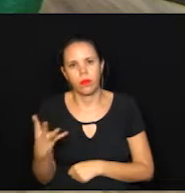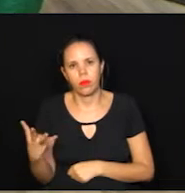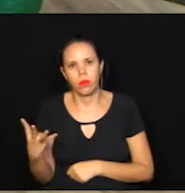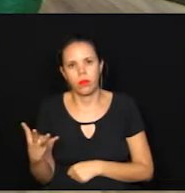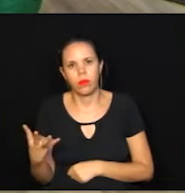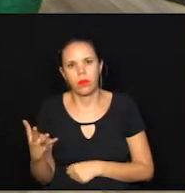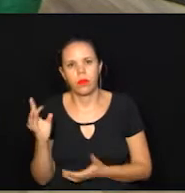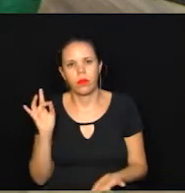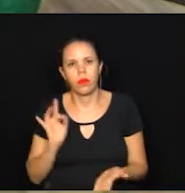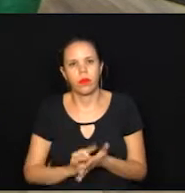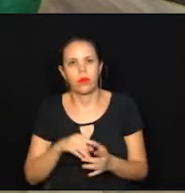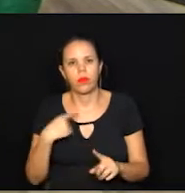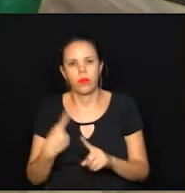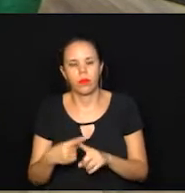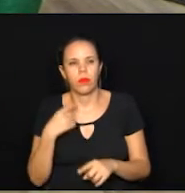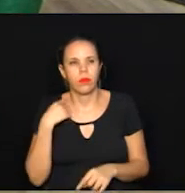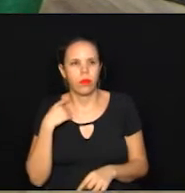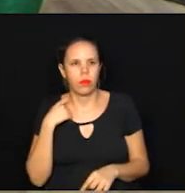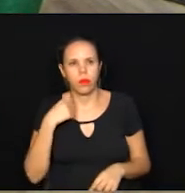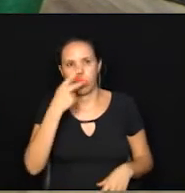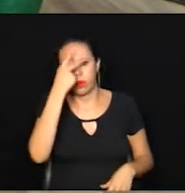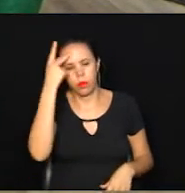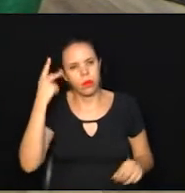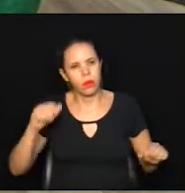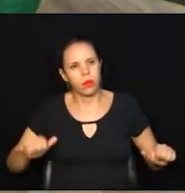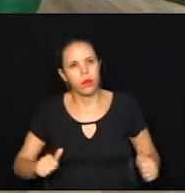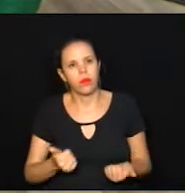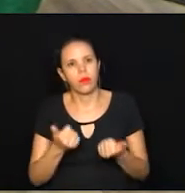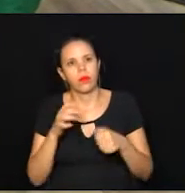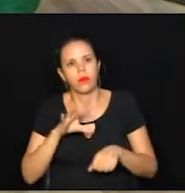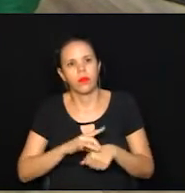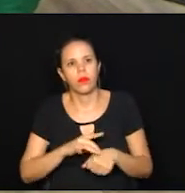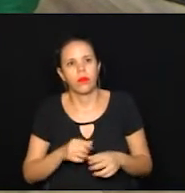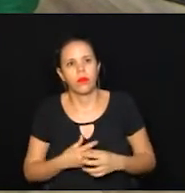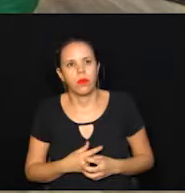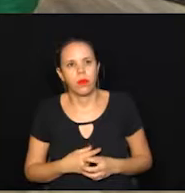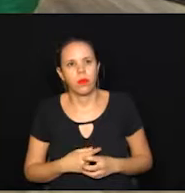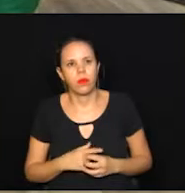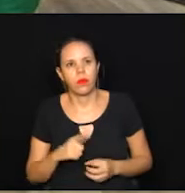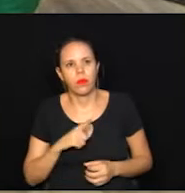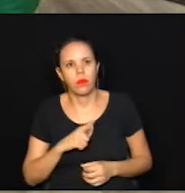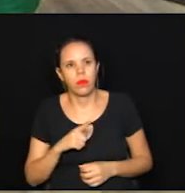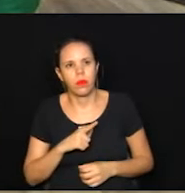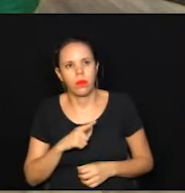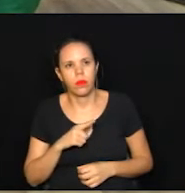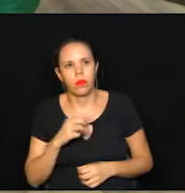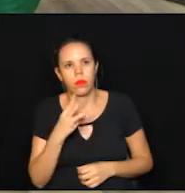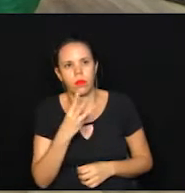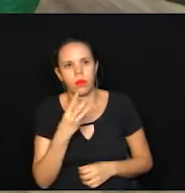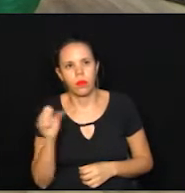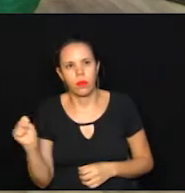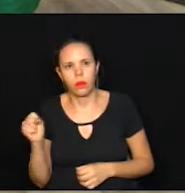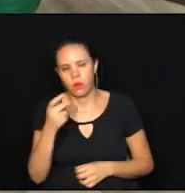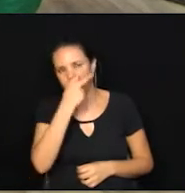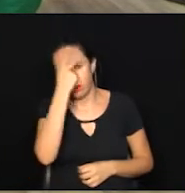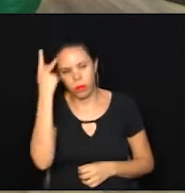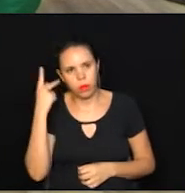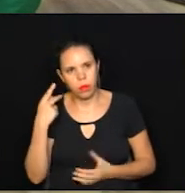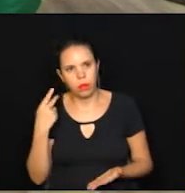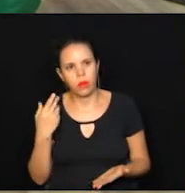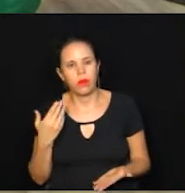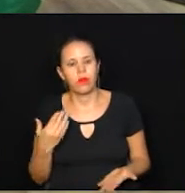794 casos a mais, pessoas que testaram positivo para a doença, e nós tivemos 38 pessoas que